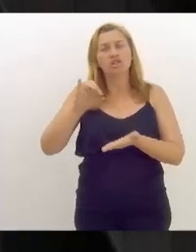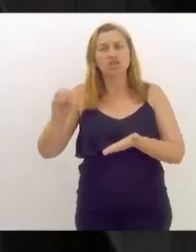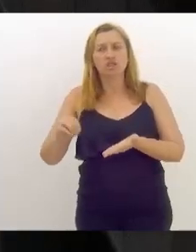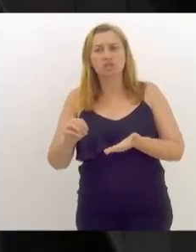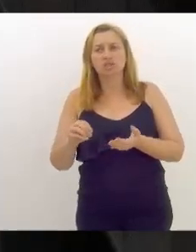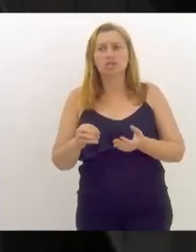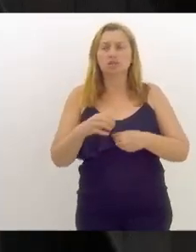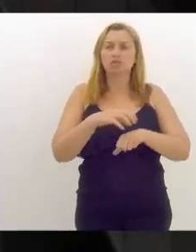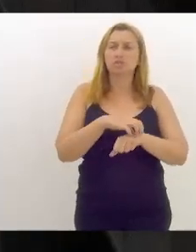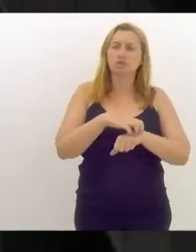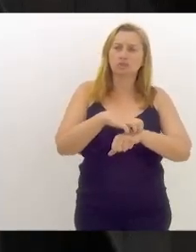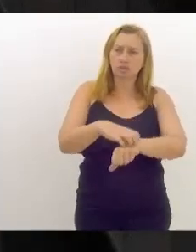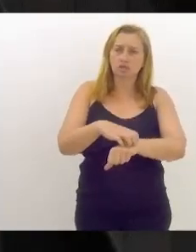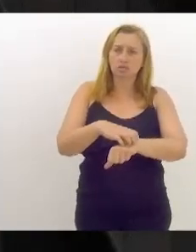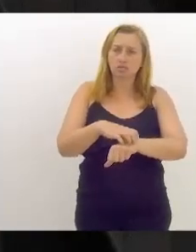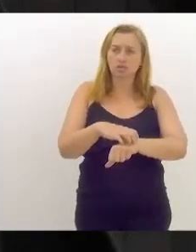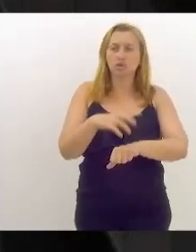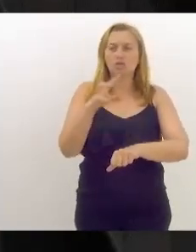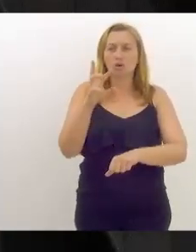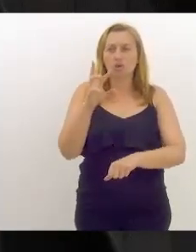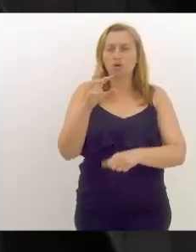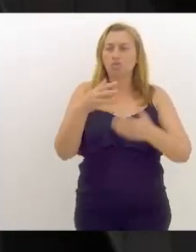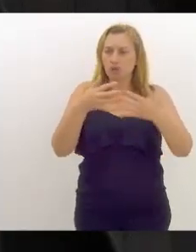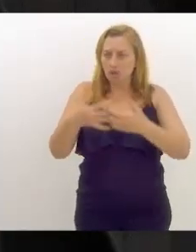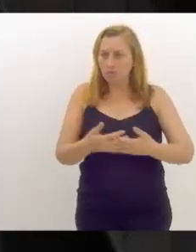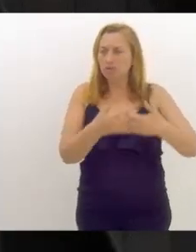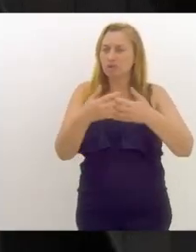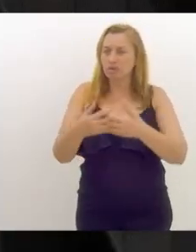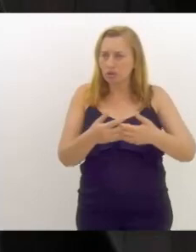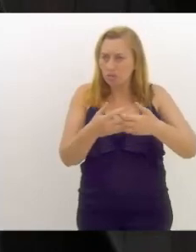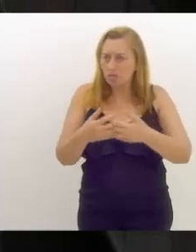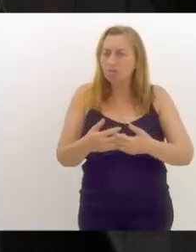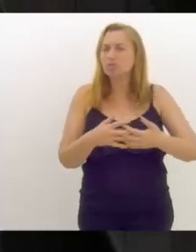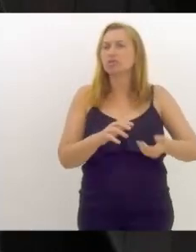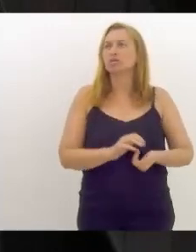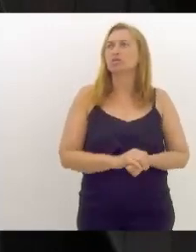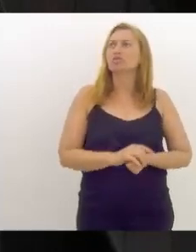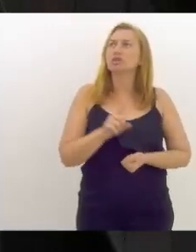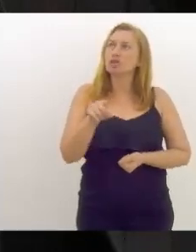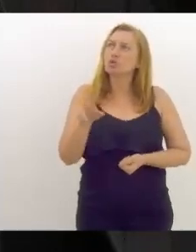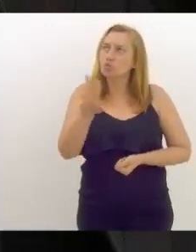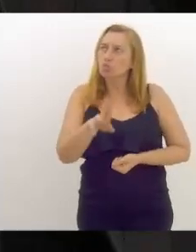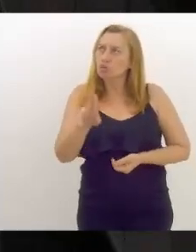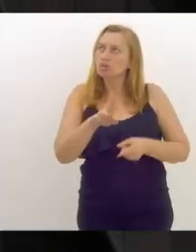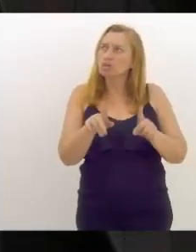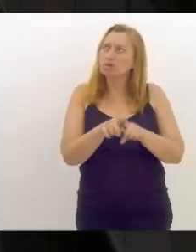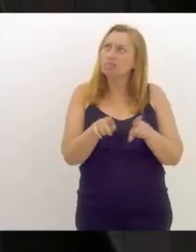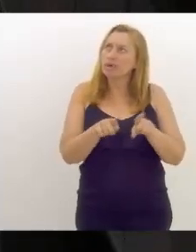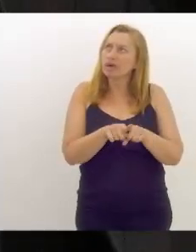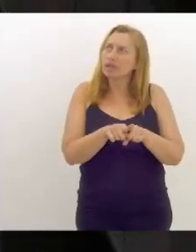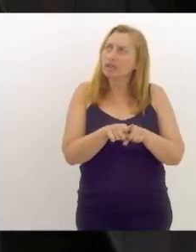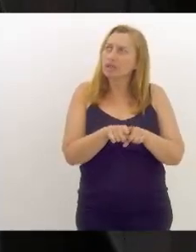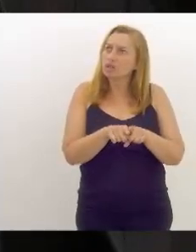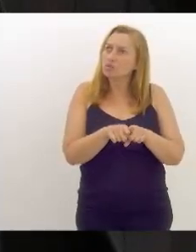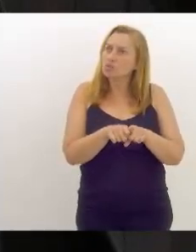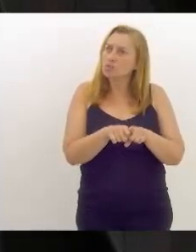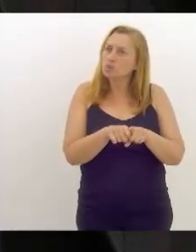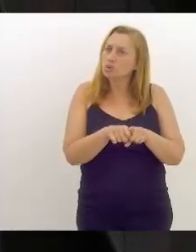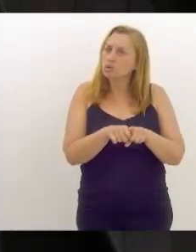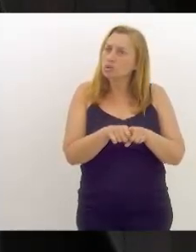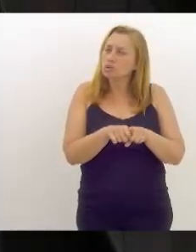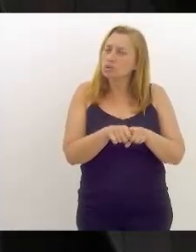de carga nos caminhões. Você usa o óleo diesel no transporte